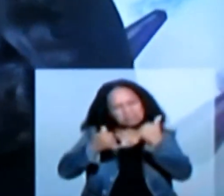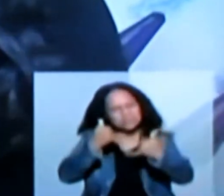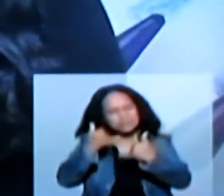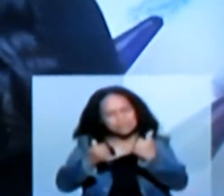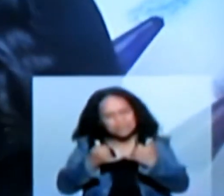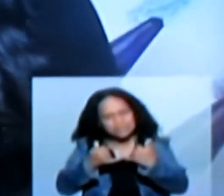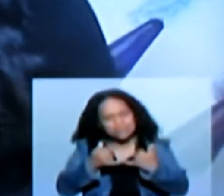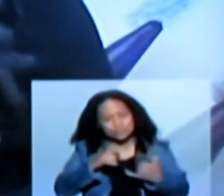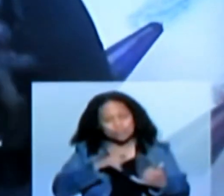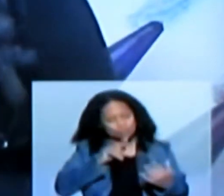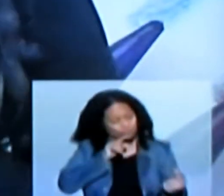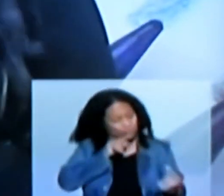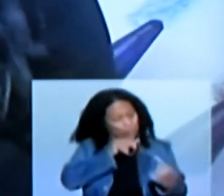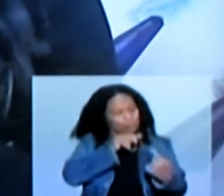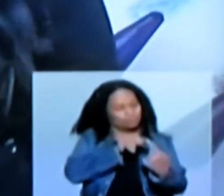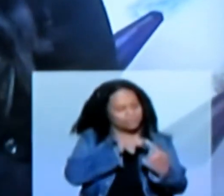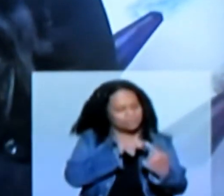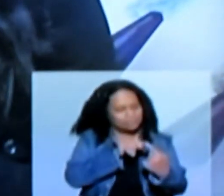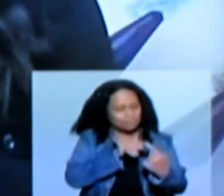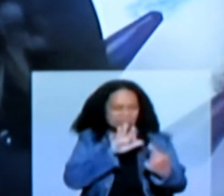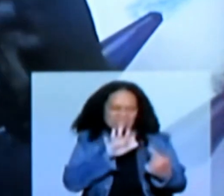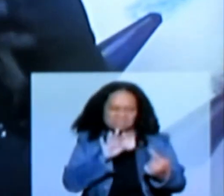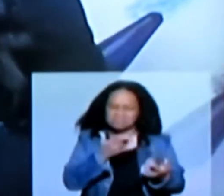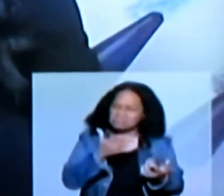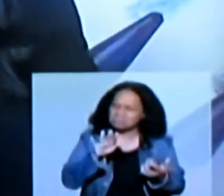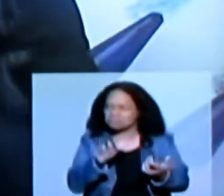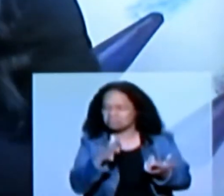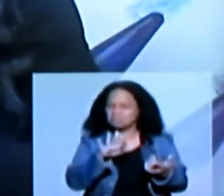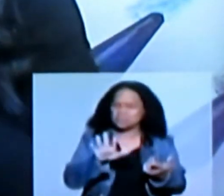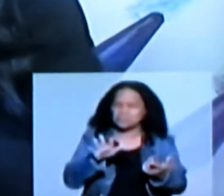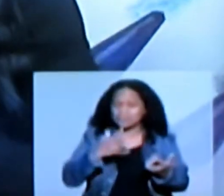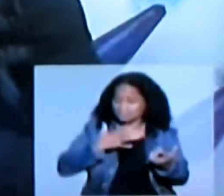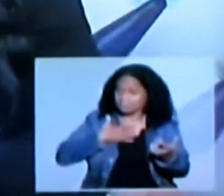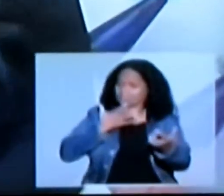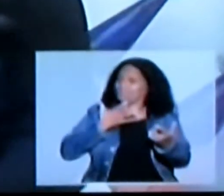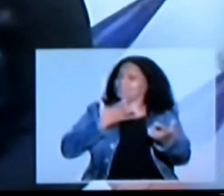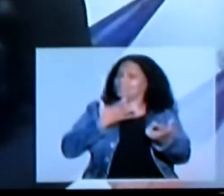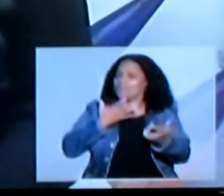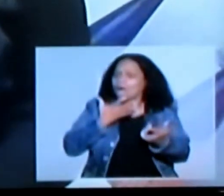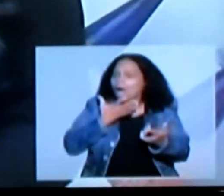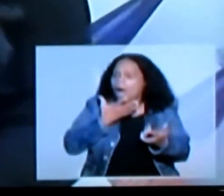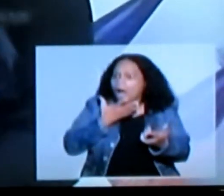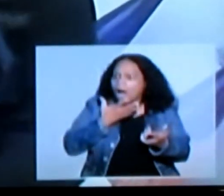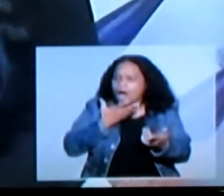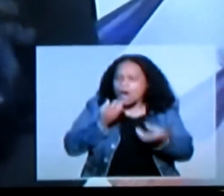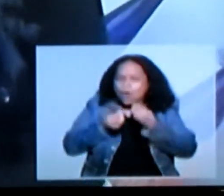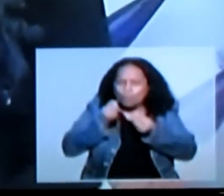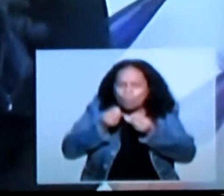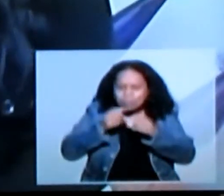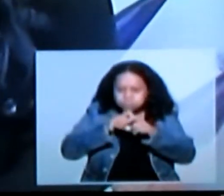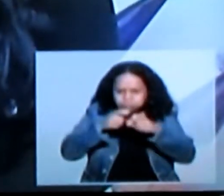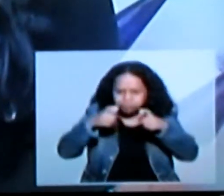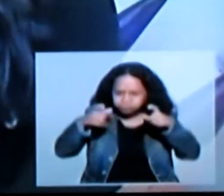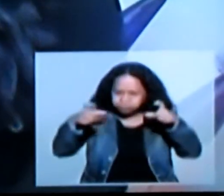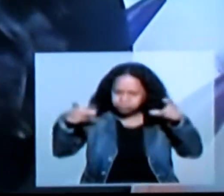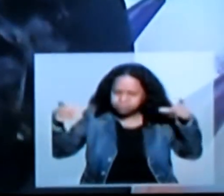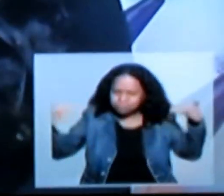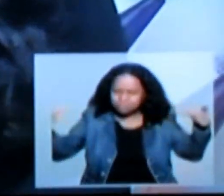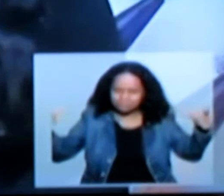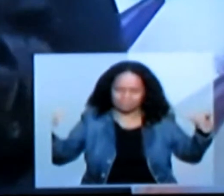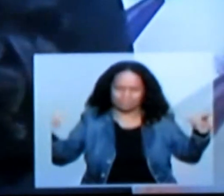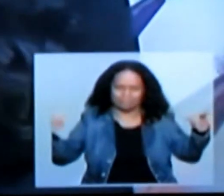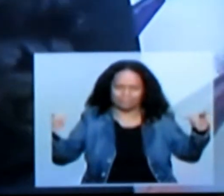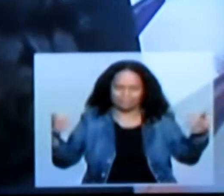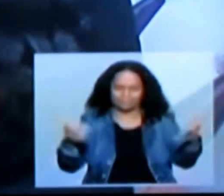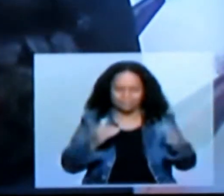coisa mais de brincadeira? Ou foi uma coisa que tinha meta, mas de repente em algum momento aí no caminho de vocês, vocês surpreenderam com o tamanho do negócio que de repente não